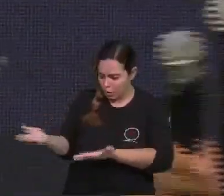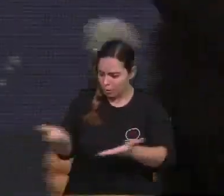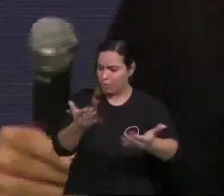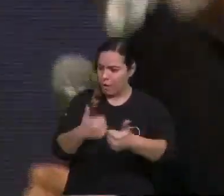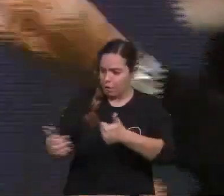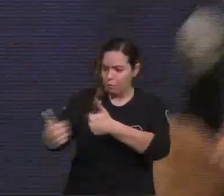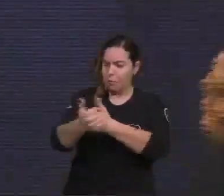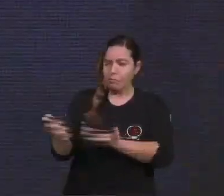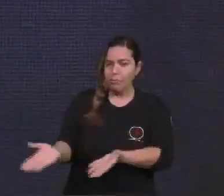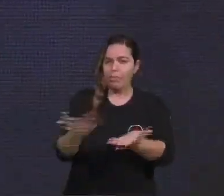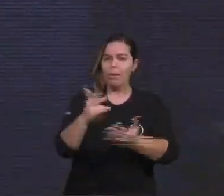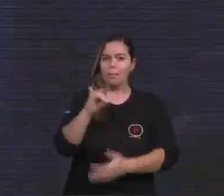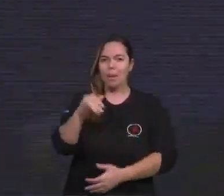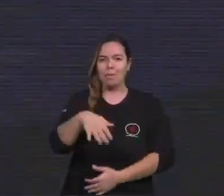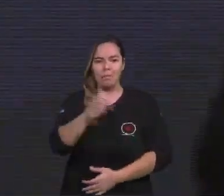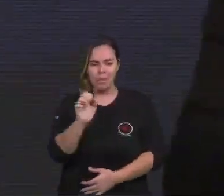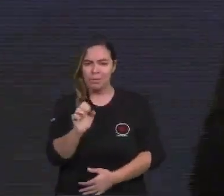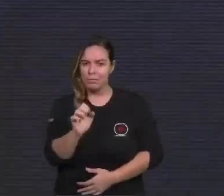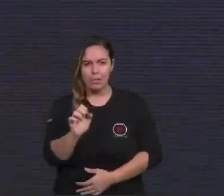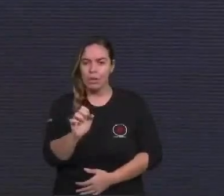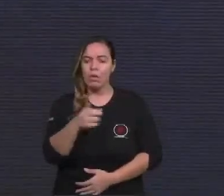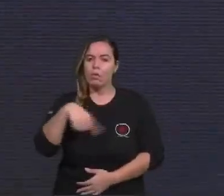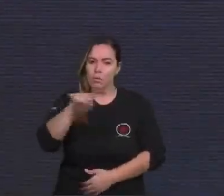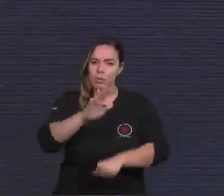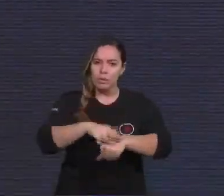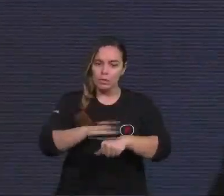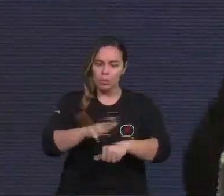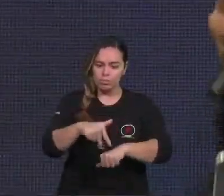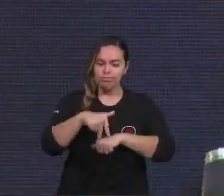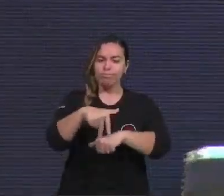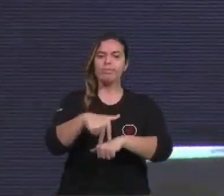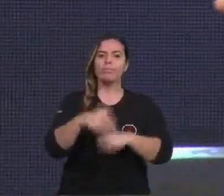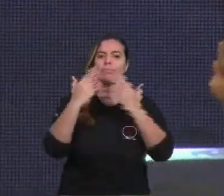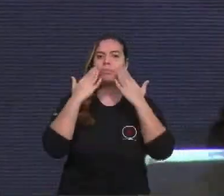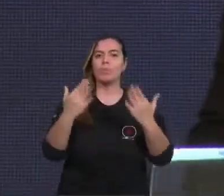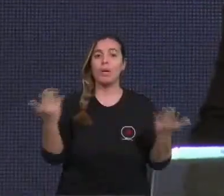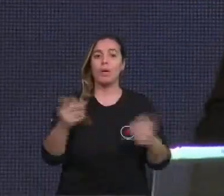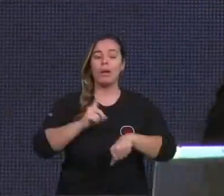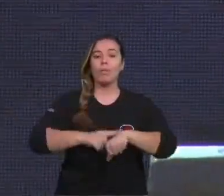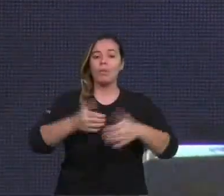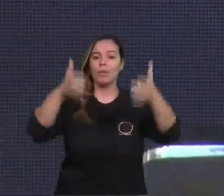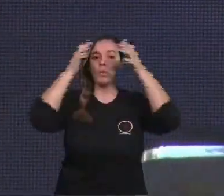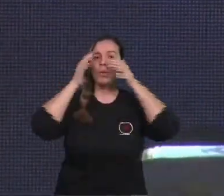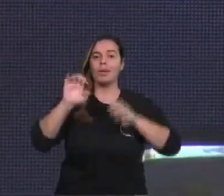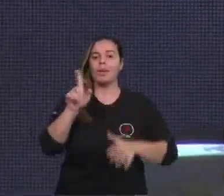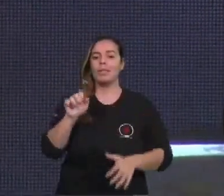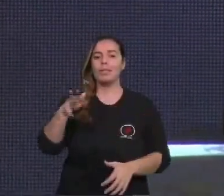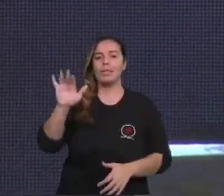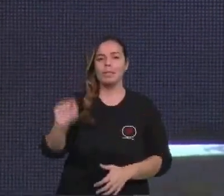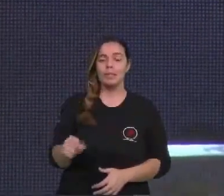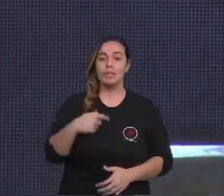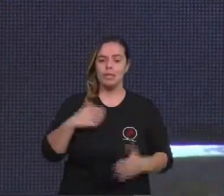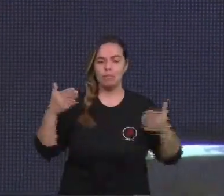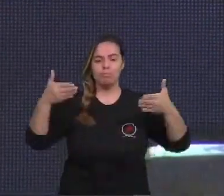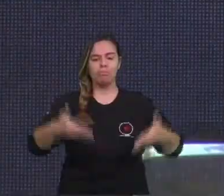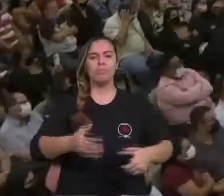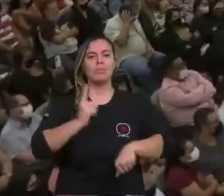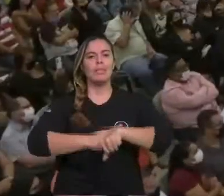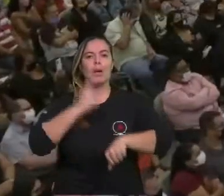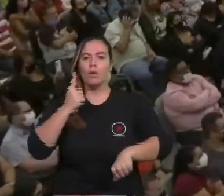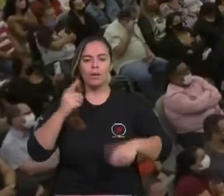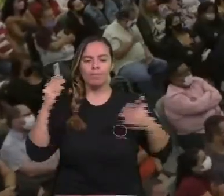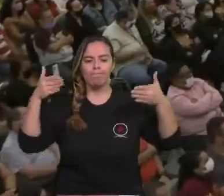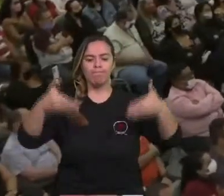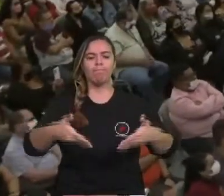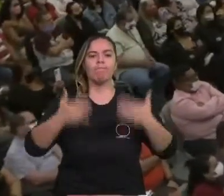Não é mamãe, não é papai, não tem mais ninguém. É a hora de subir, e chegou a hora do Ezequias. E quando Ezequias subiu no palco da vida, subiu para